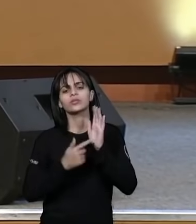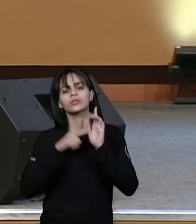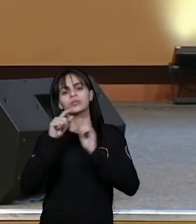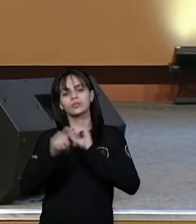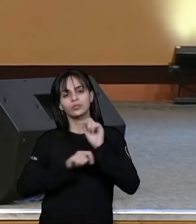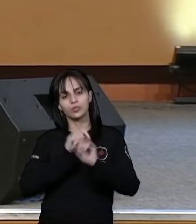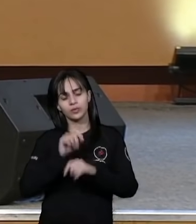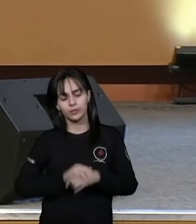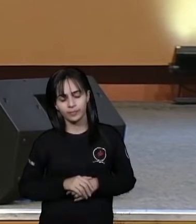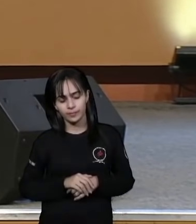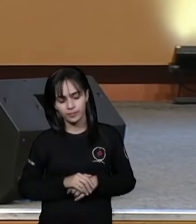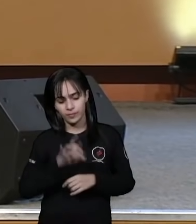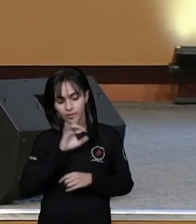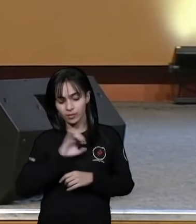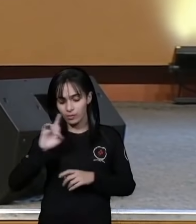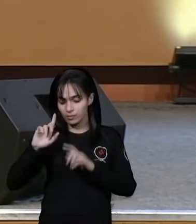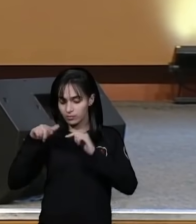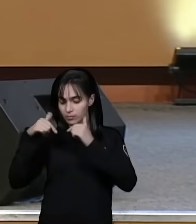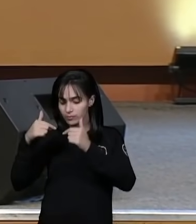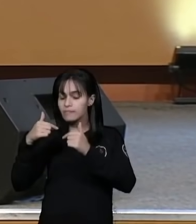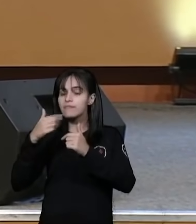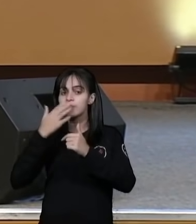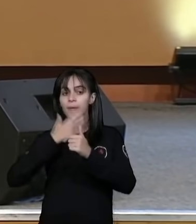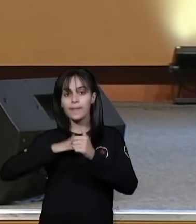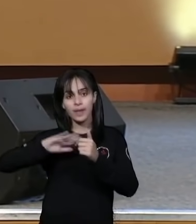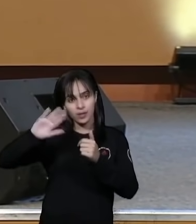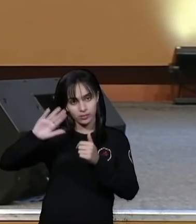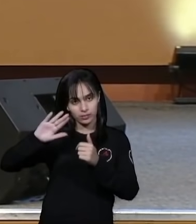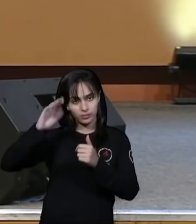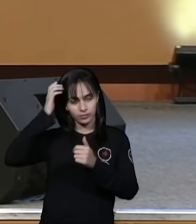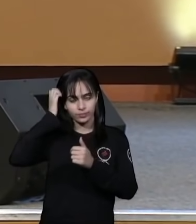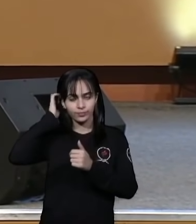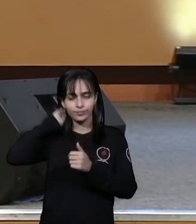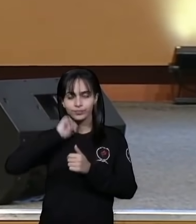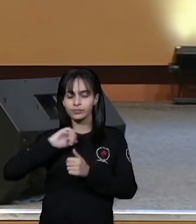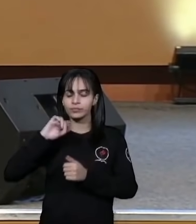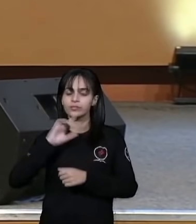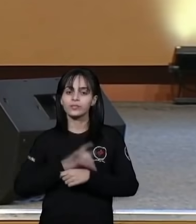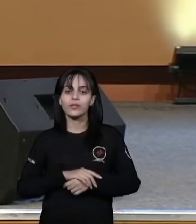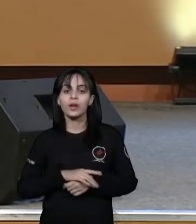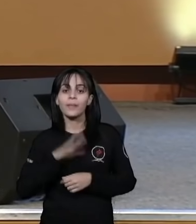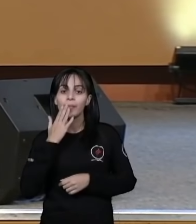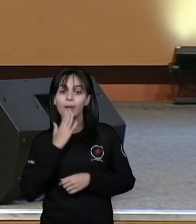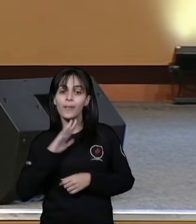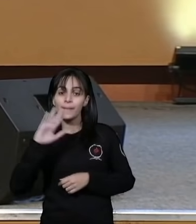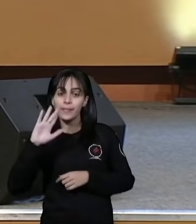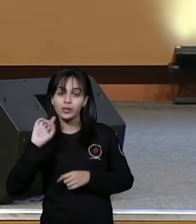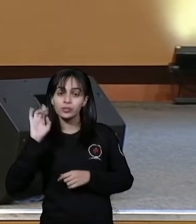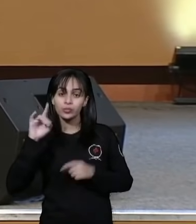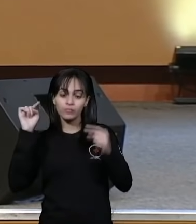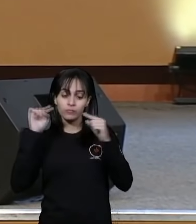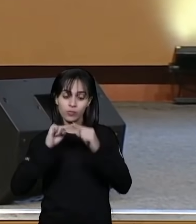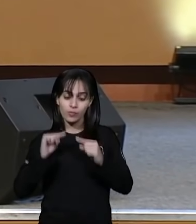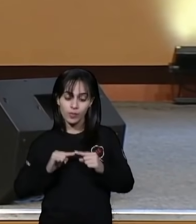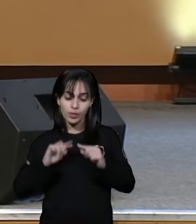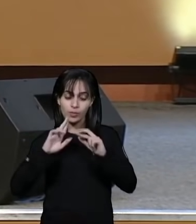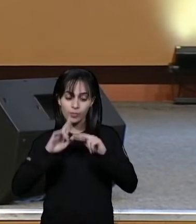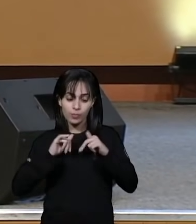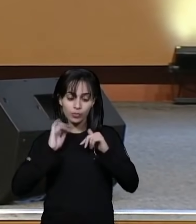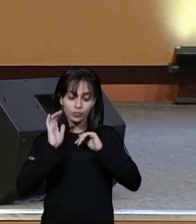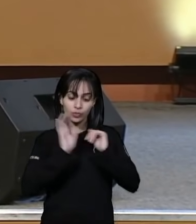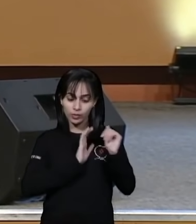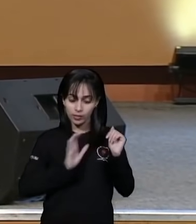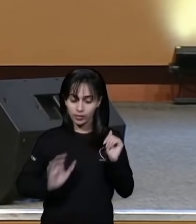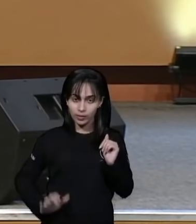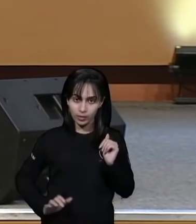seguinte Deus faz a promessa a promessas só podem ser manifesta-se através de